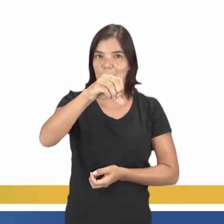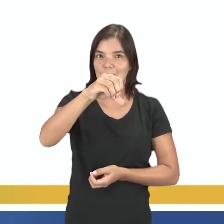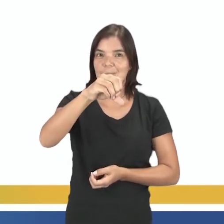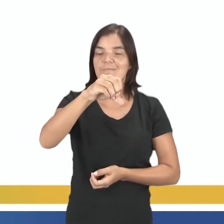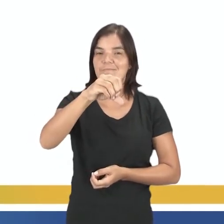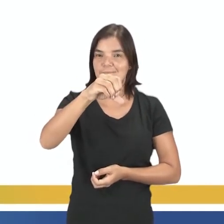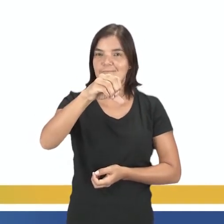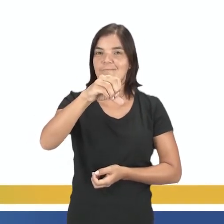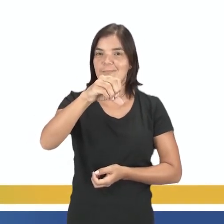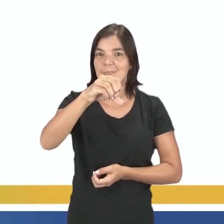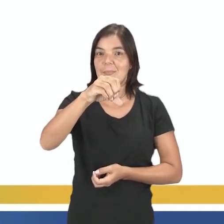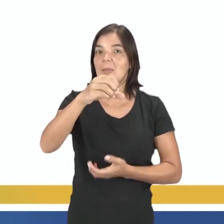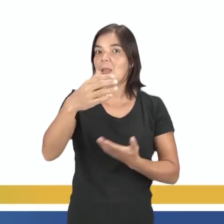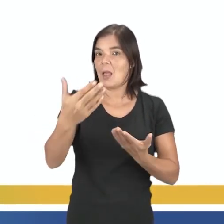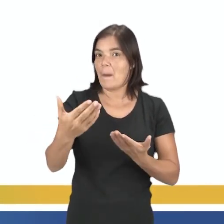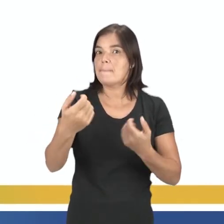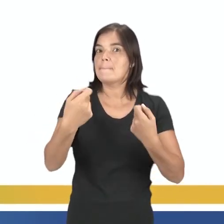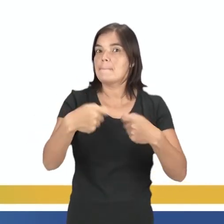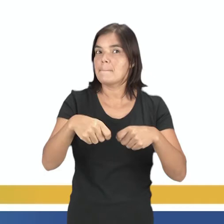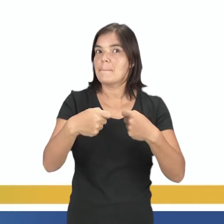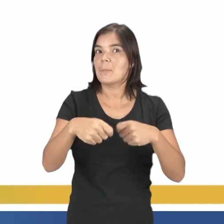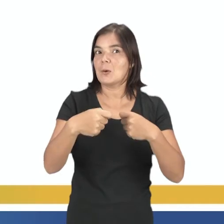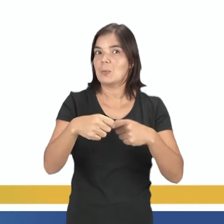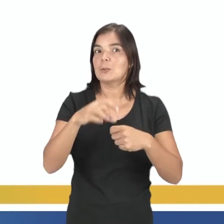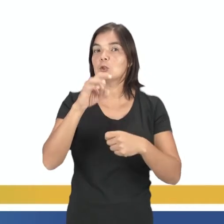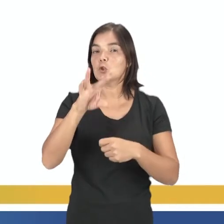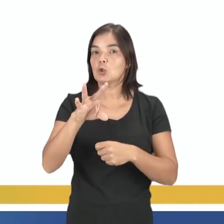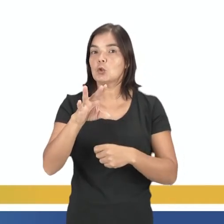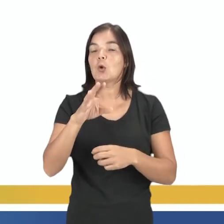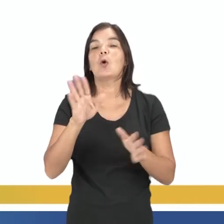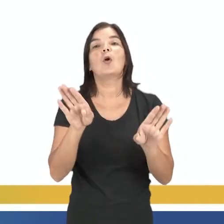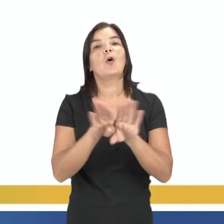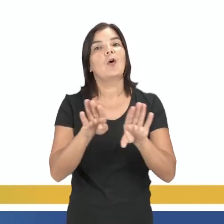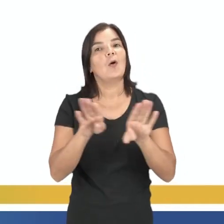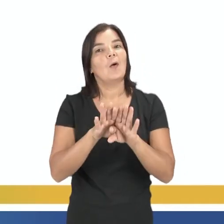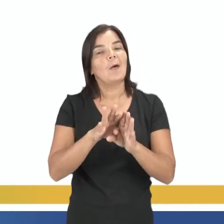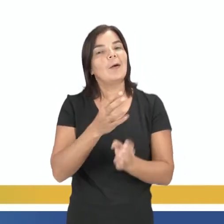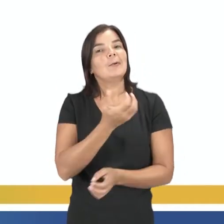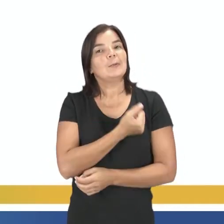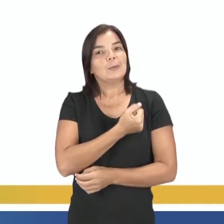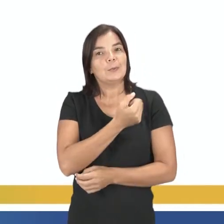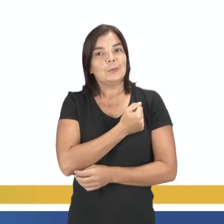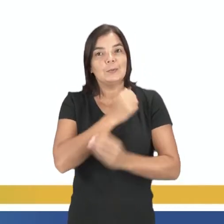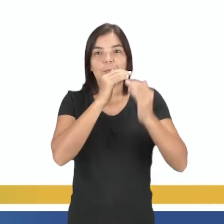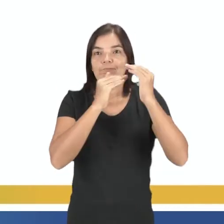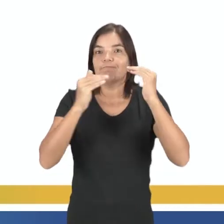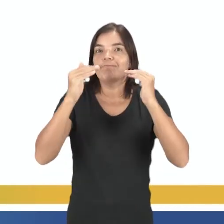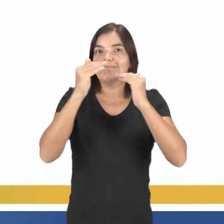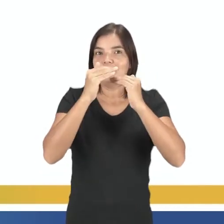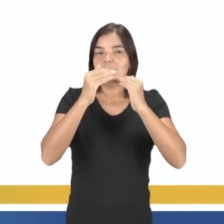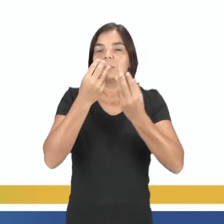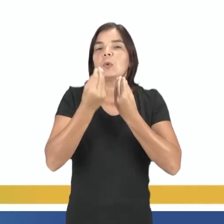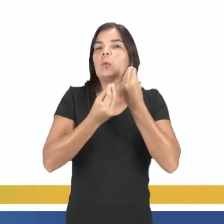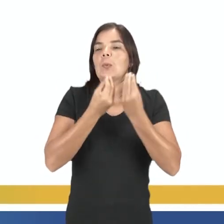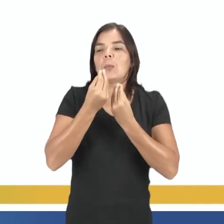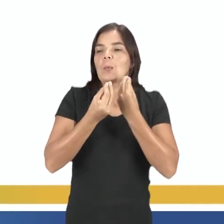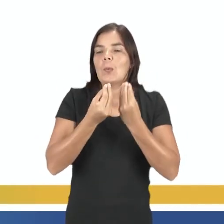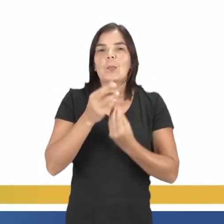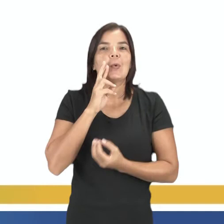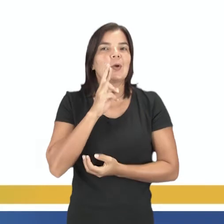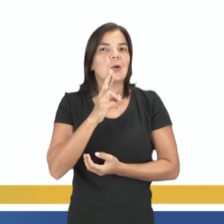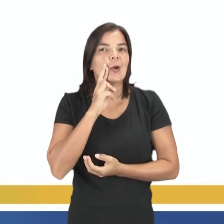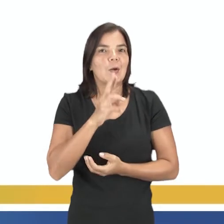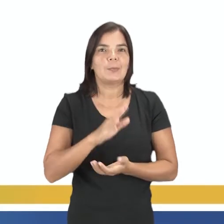0,9819. E aí nós precisamos resolver somente as potências, porque já fizemos a divisão do número da frente. Como é que resolve essa